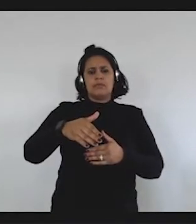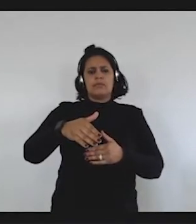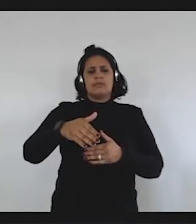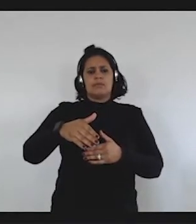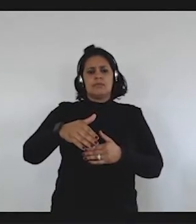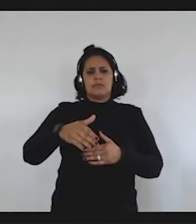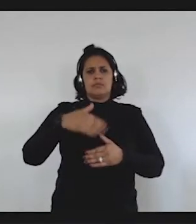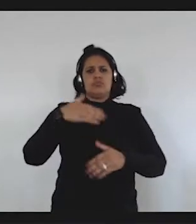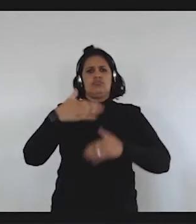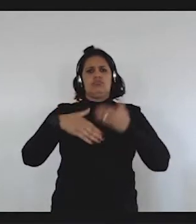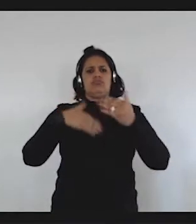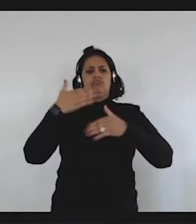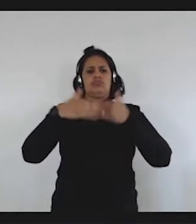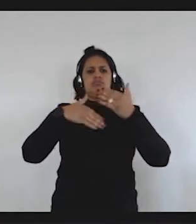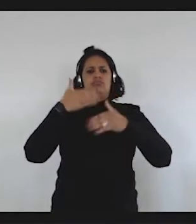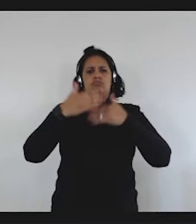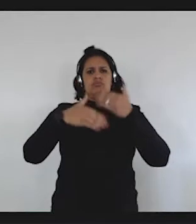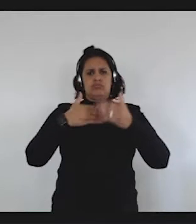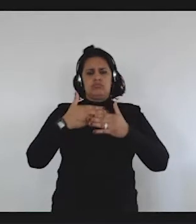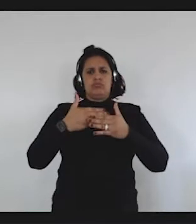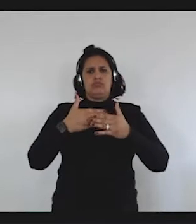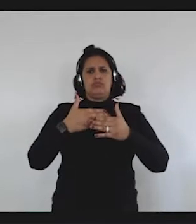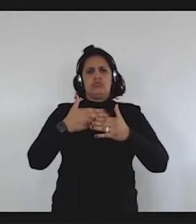dessa evolução